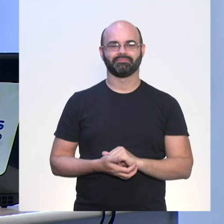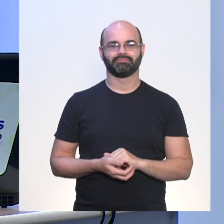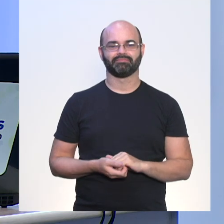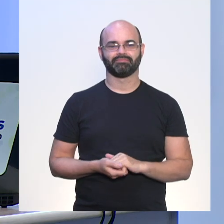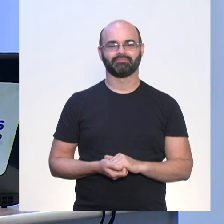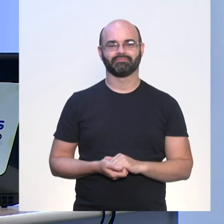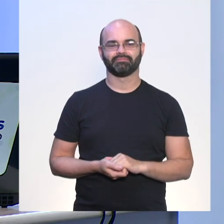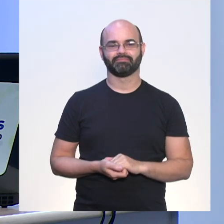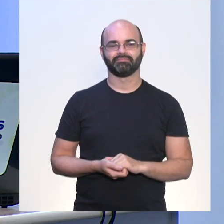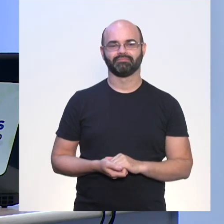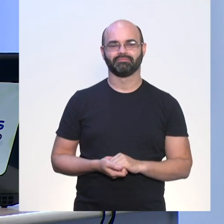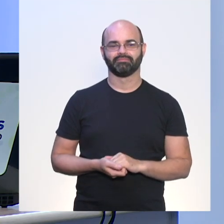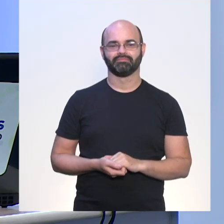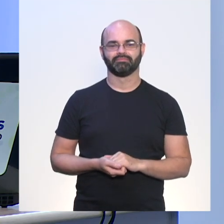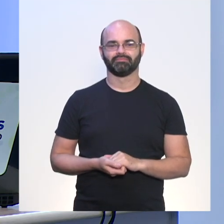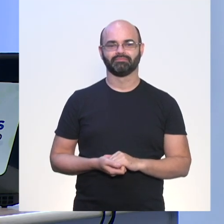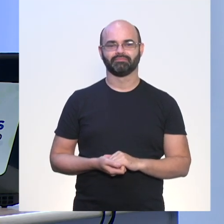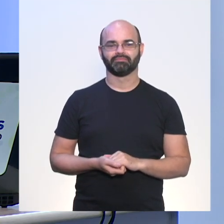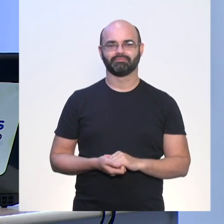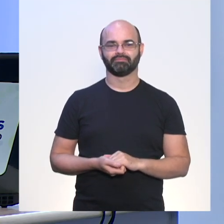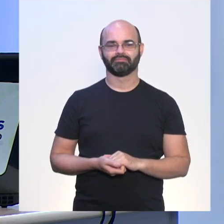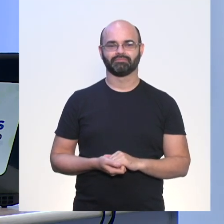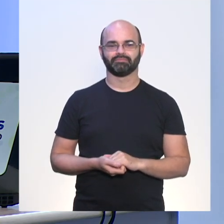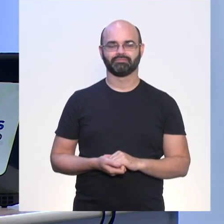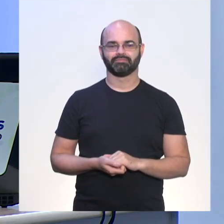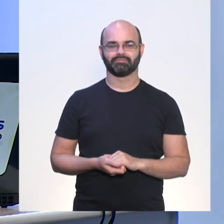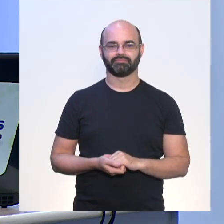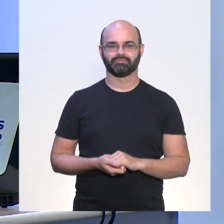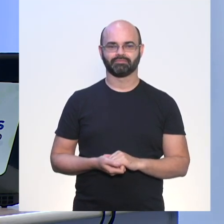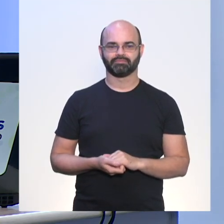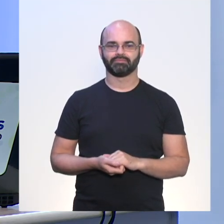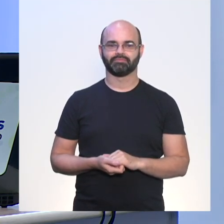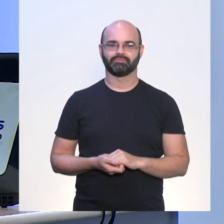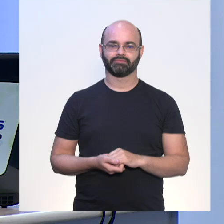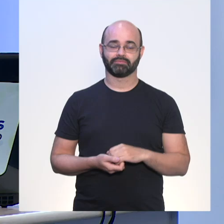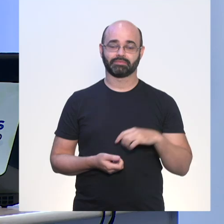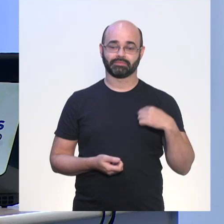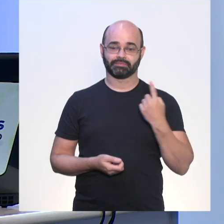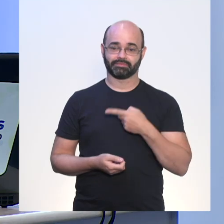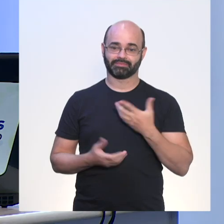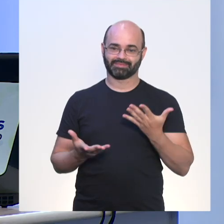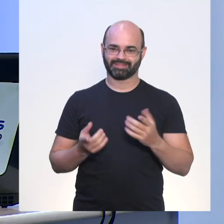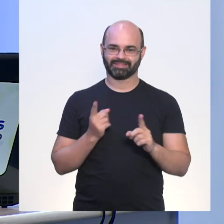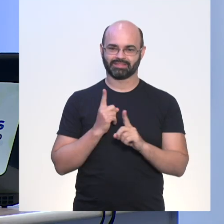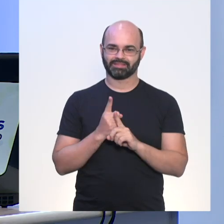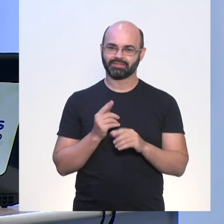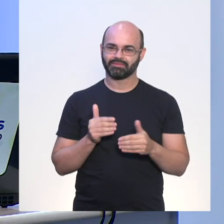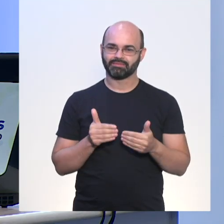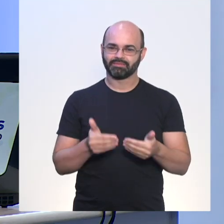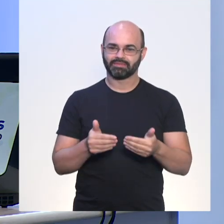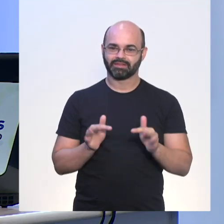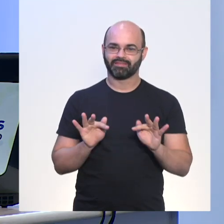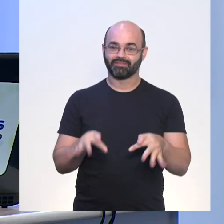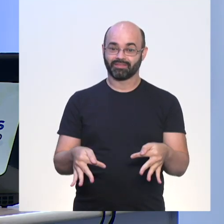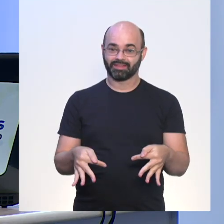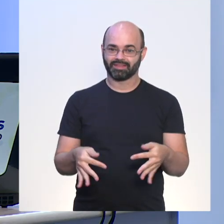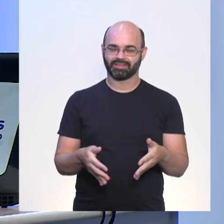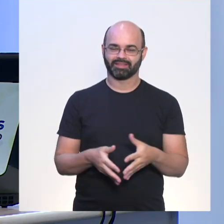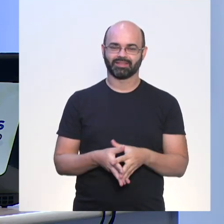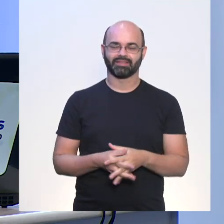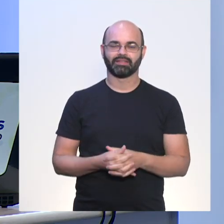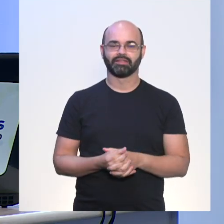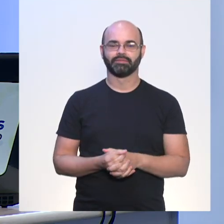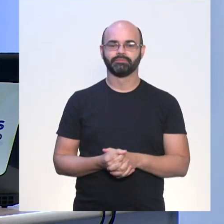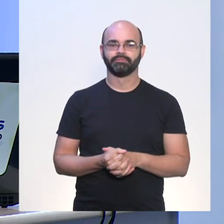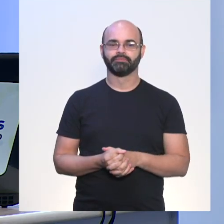Então, gostaria de que fôssemos nos encaminhando para o final do encontro de hoje. E eu